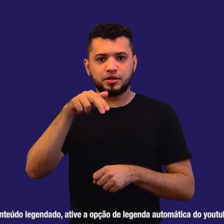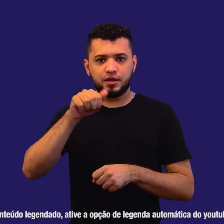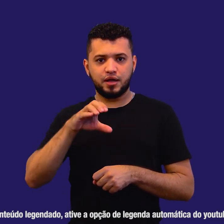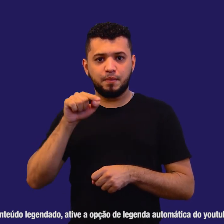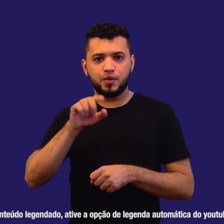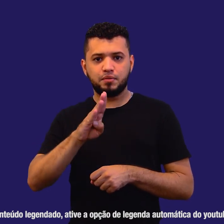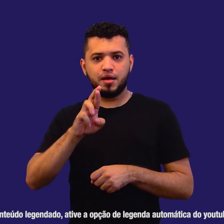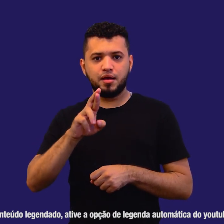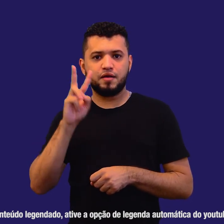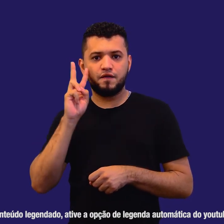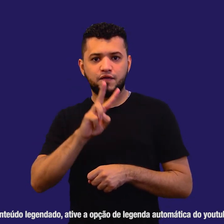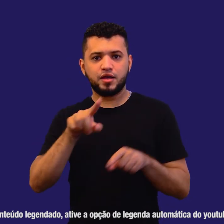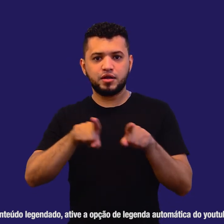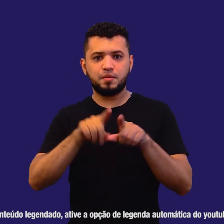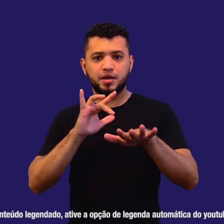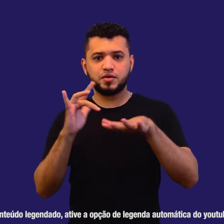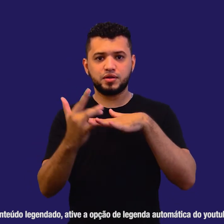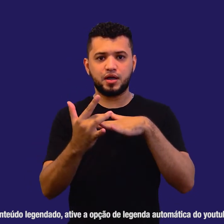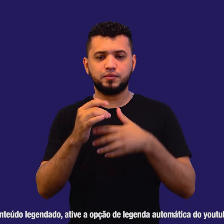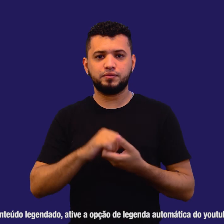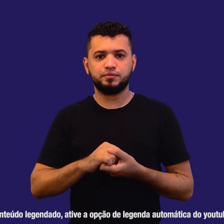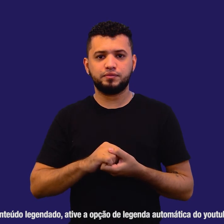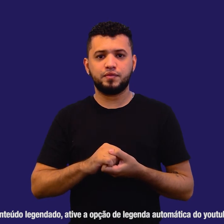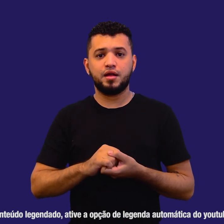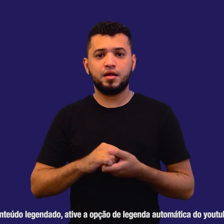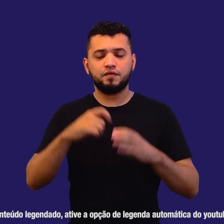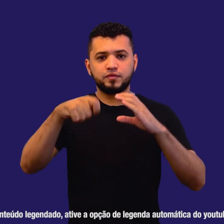www.mg.senac.br e acompanhe nossas redes sociais. A